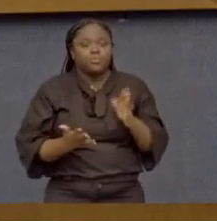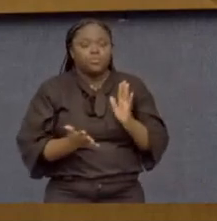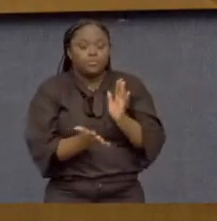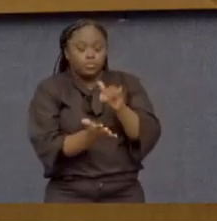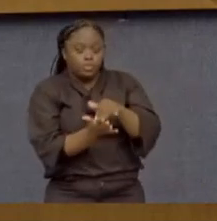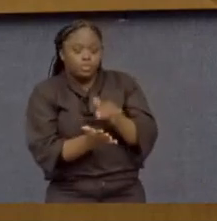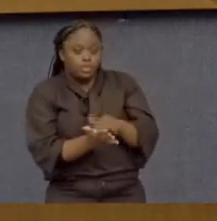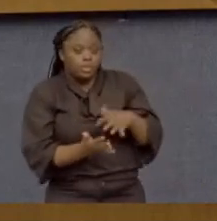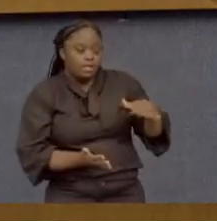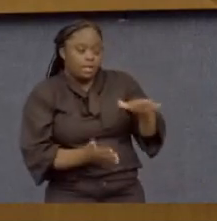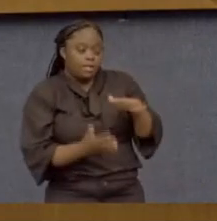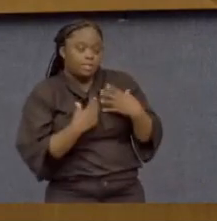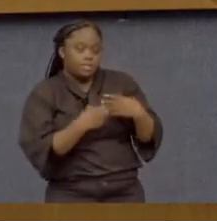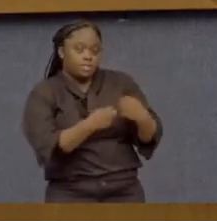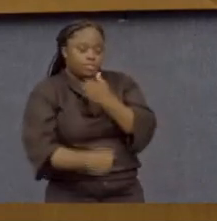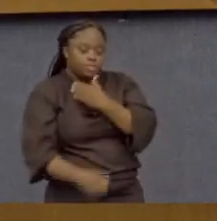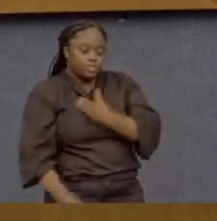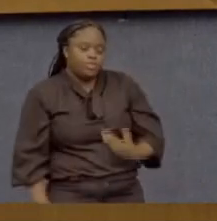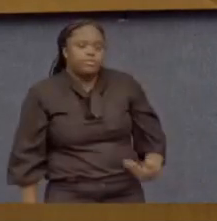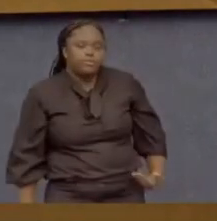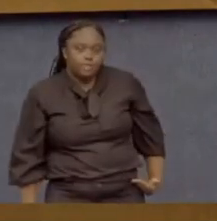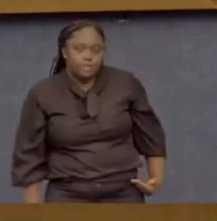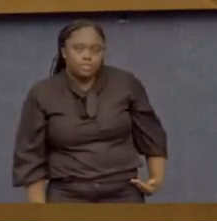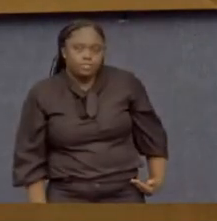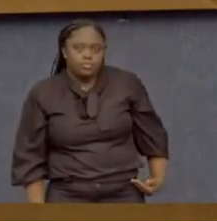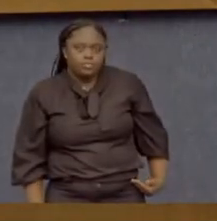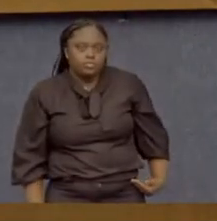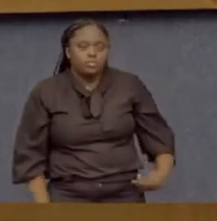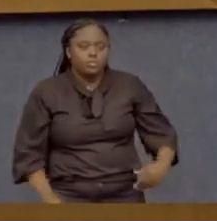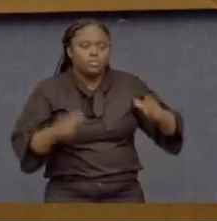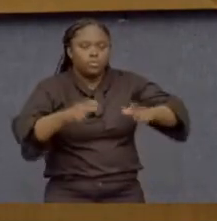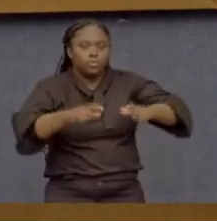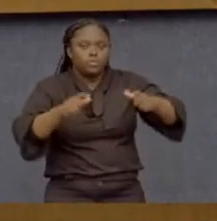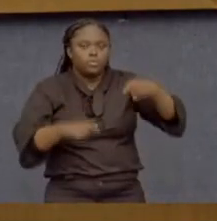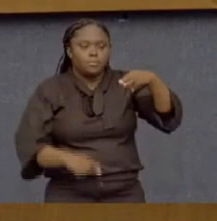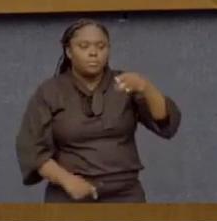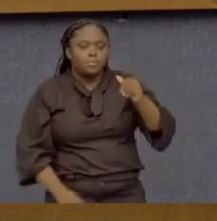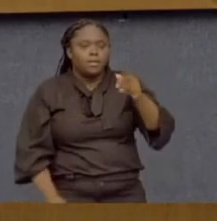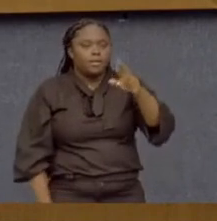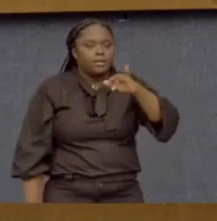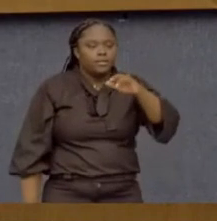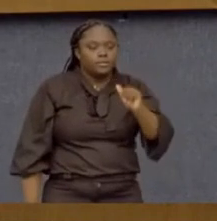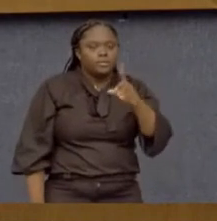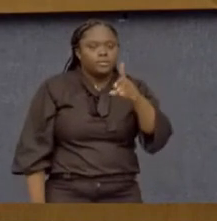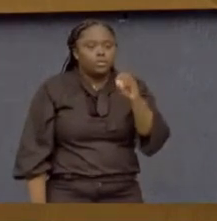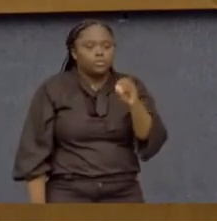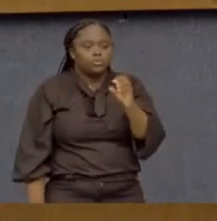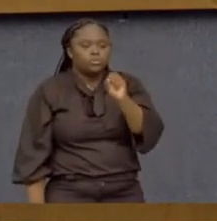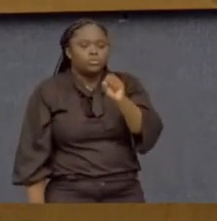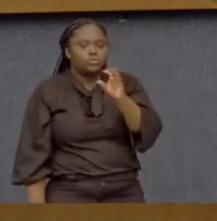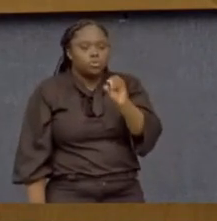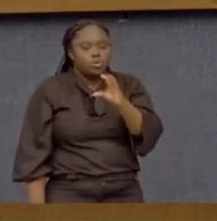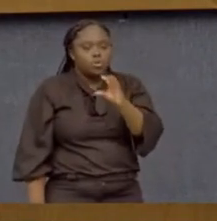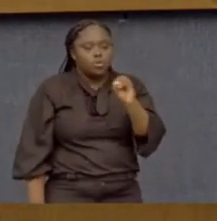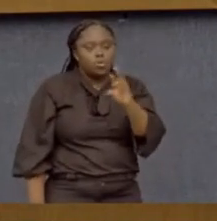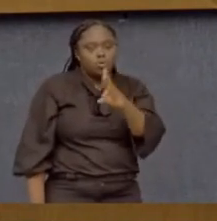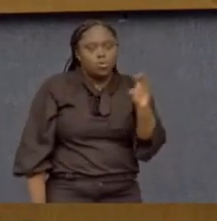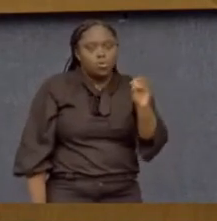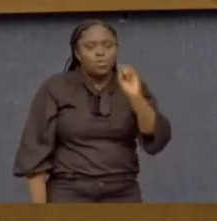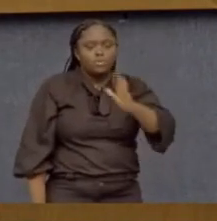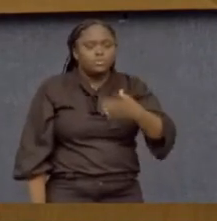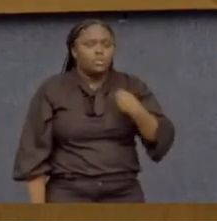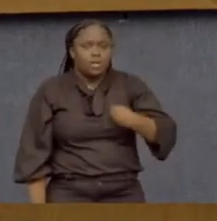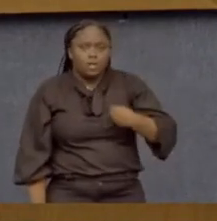senhor recebeu do governo federal, agora recente, é o Parque Maria do Socorro, que já existe, mas que a Prefeitura abandonou esse